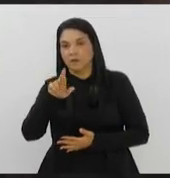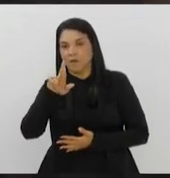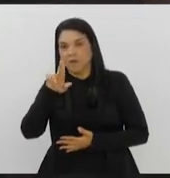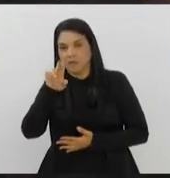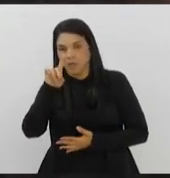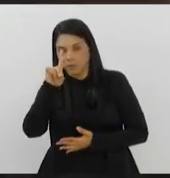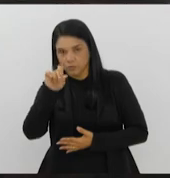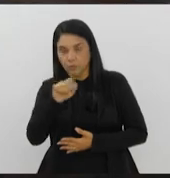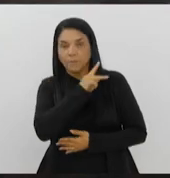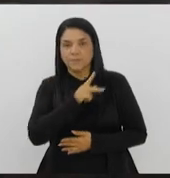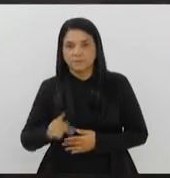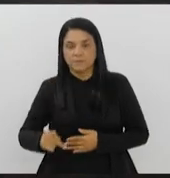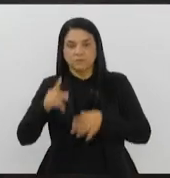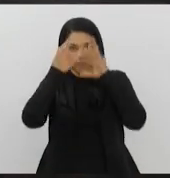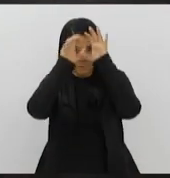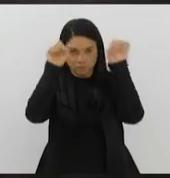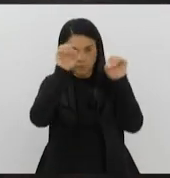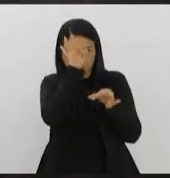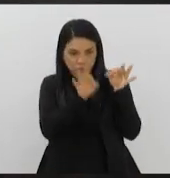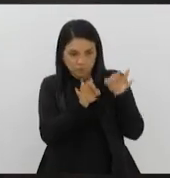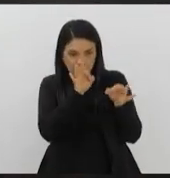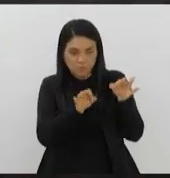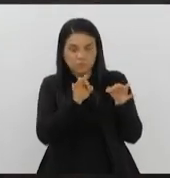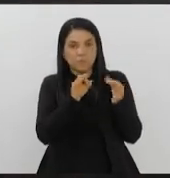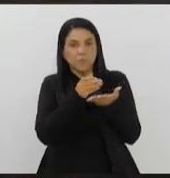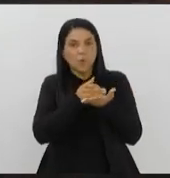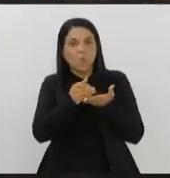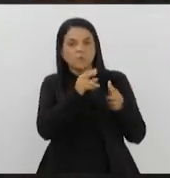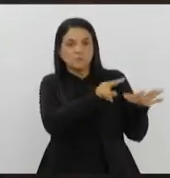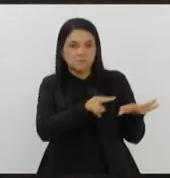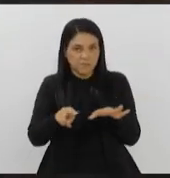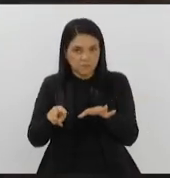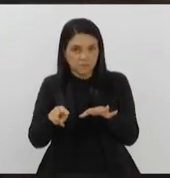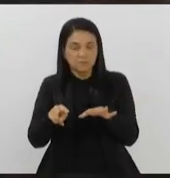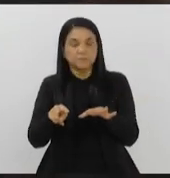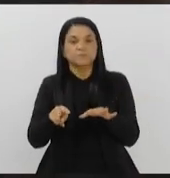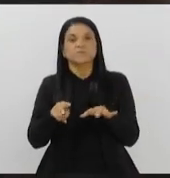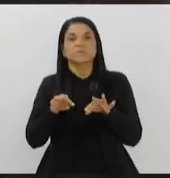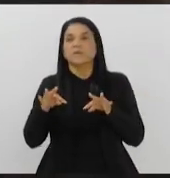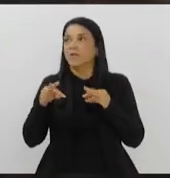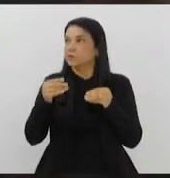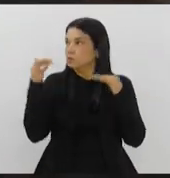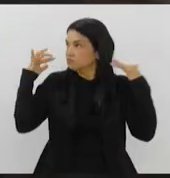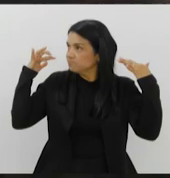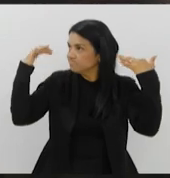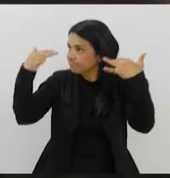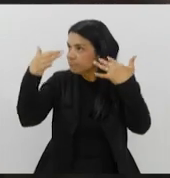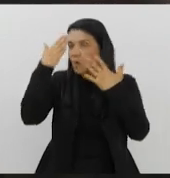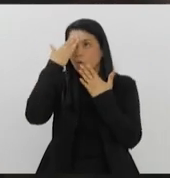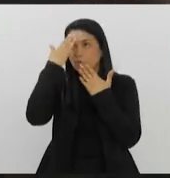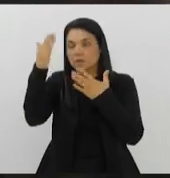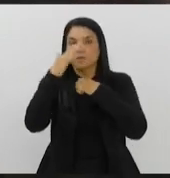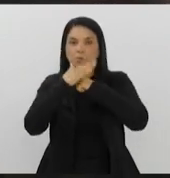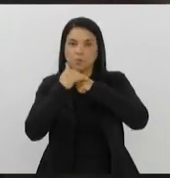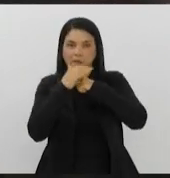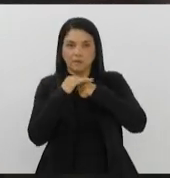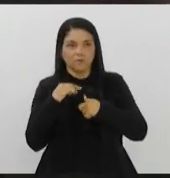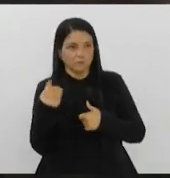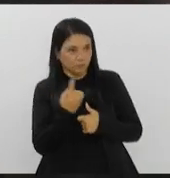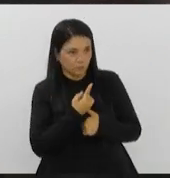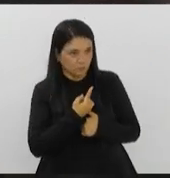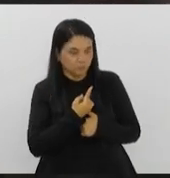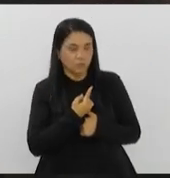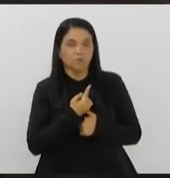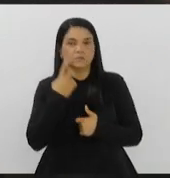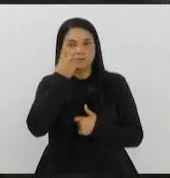da próxima semana, e que também a todos os postulantes aí, mais uma vez, obrigado pelo carinho conosco. O